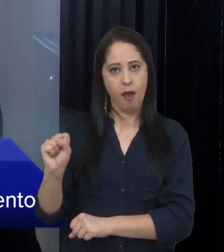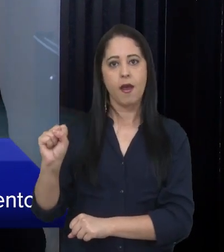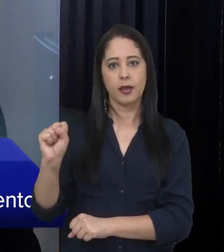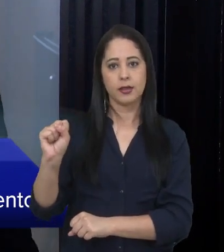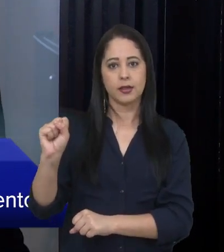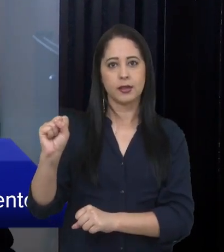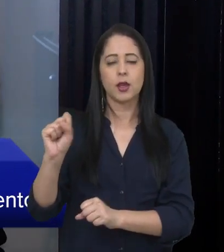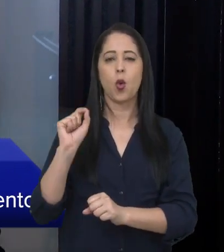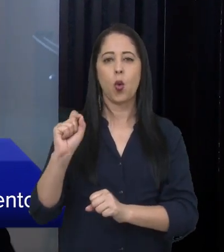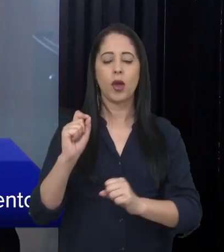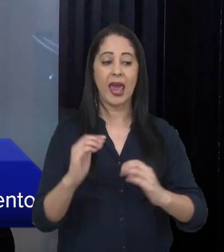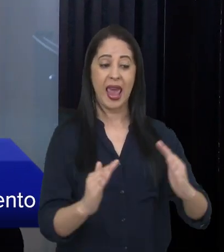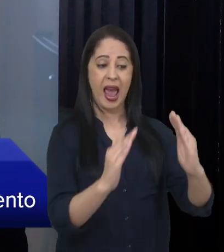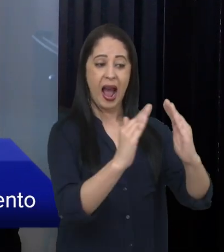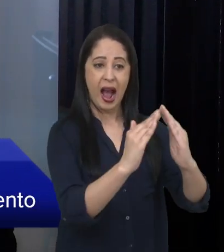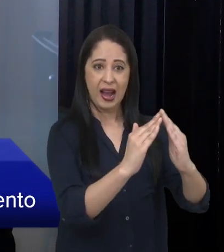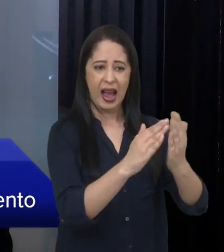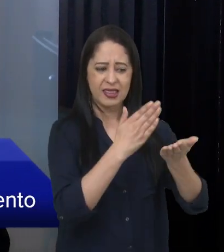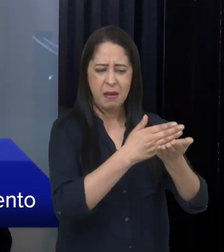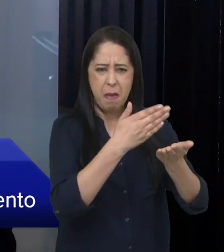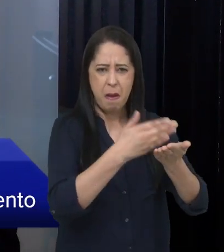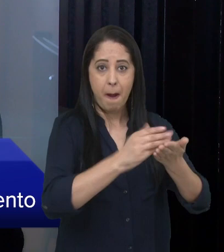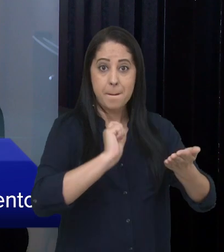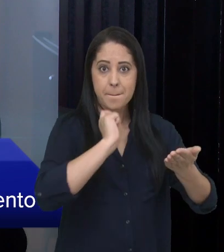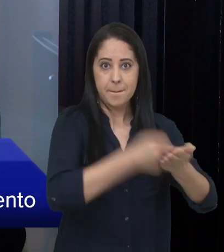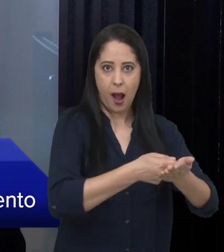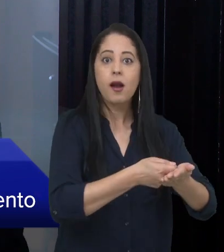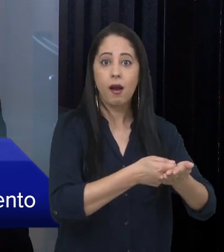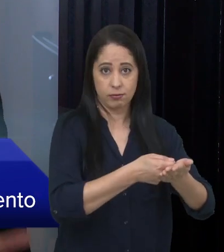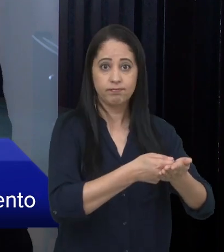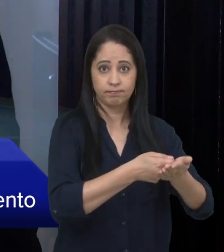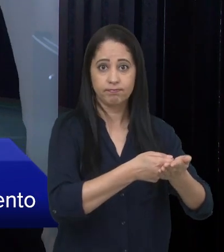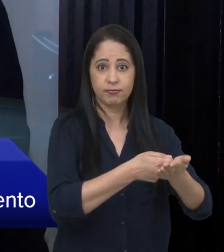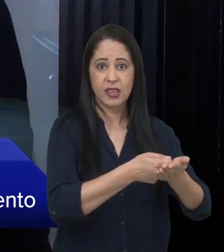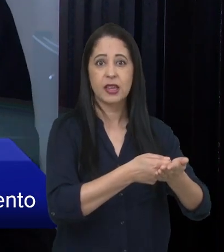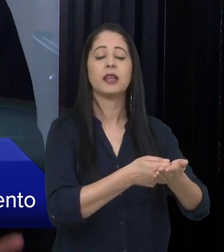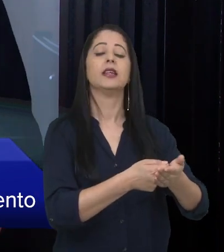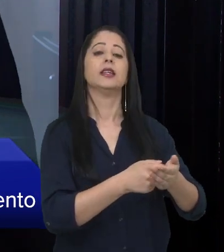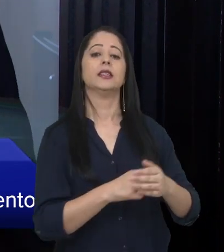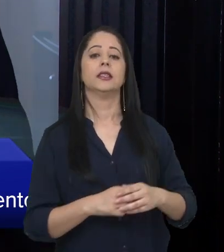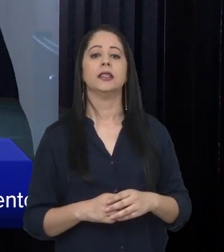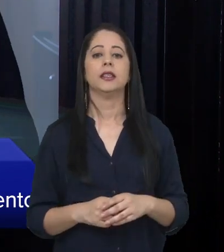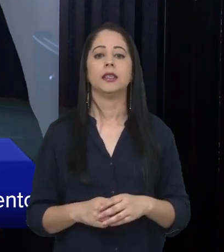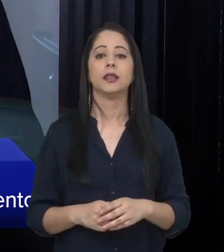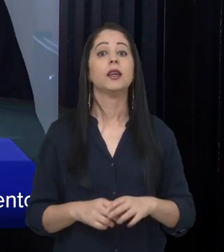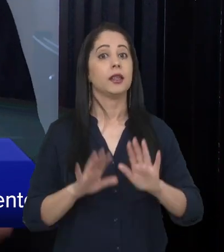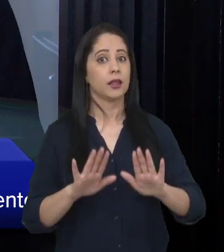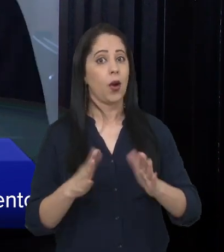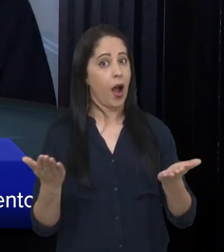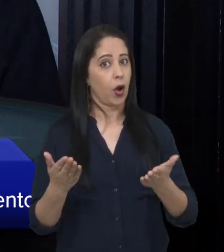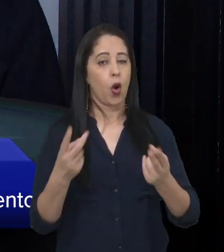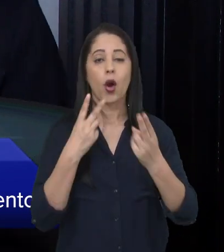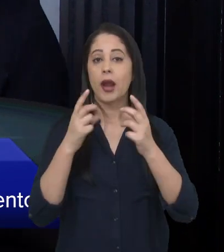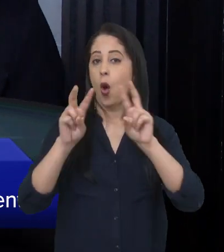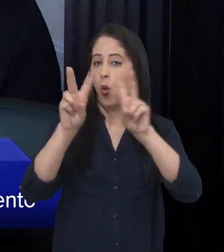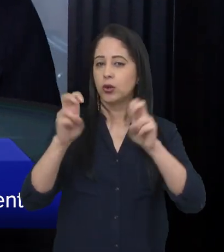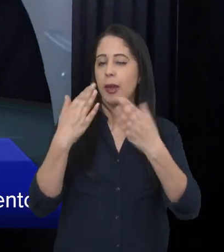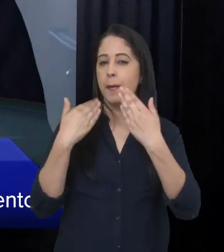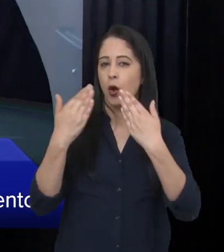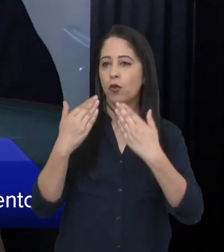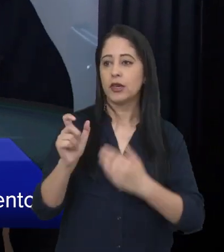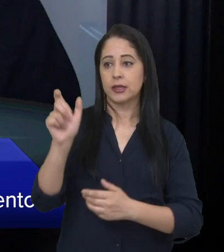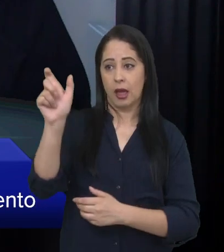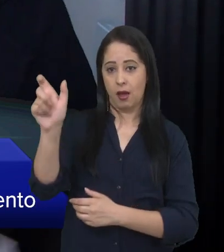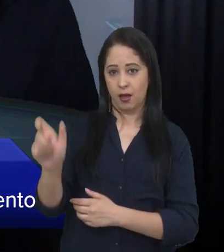empregadores para amortizar o liquidar dívidas resultantes de financiamentos Imobiliários e é sobre este assunto que